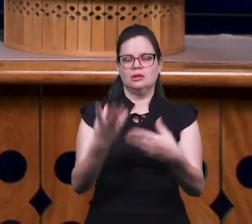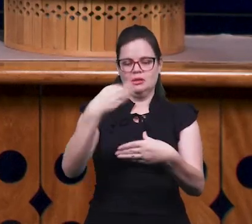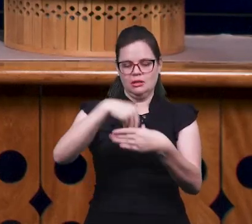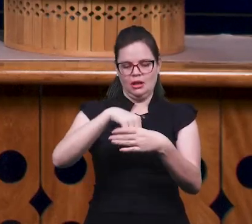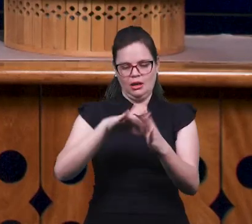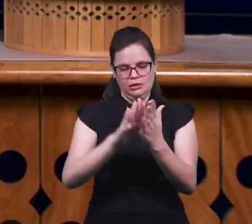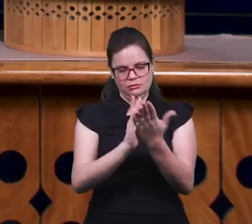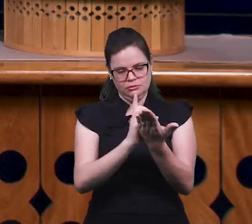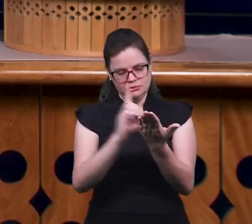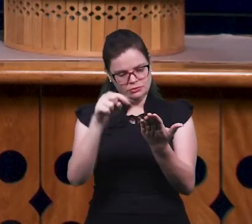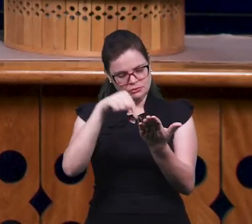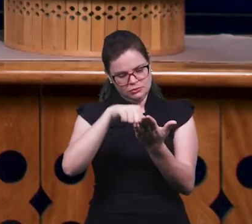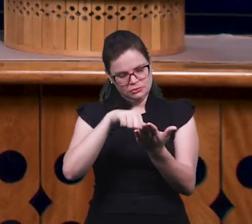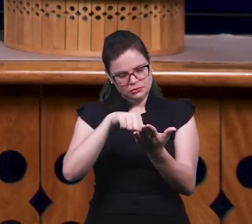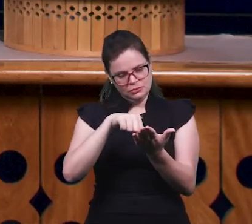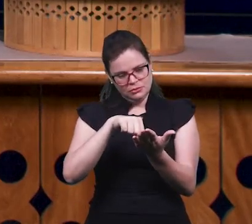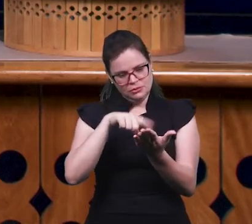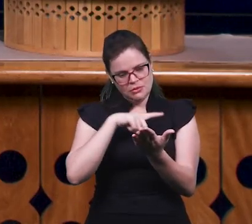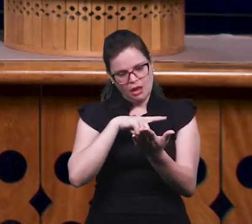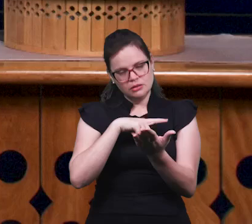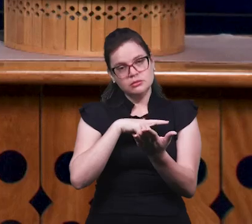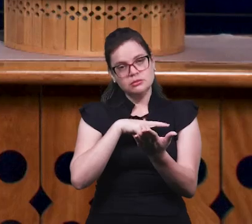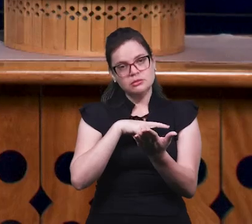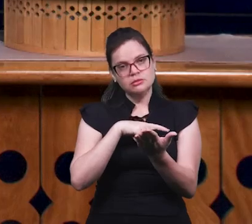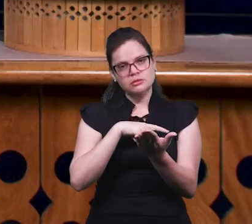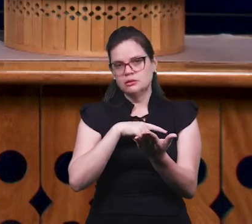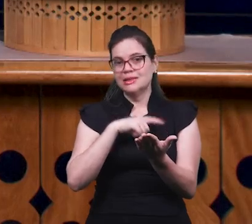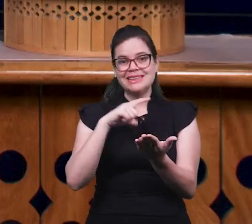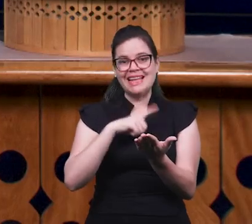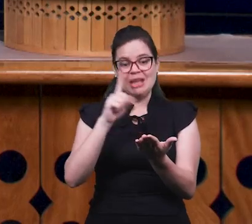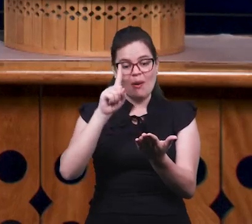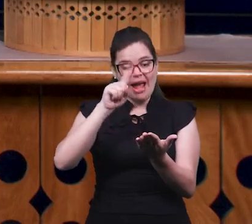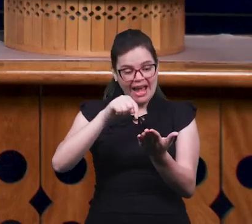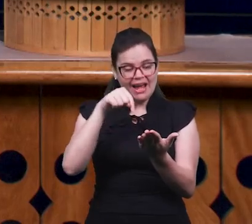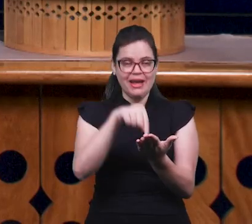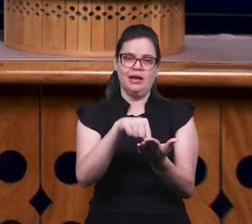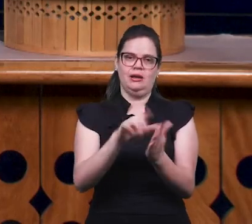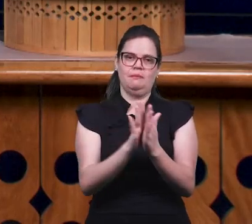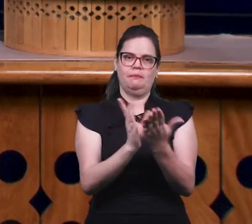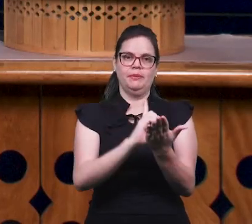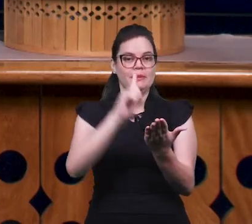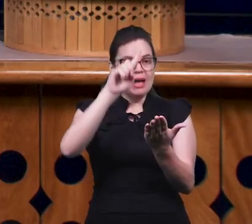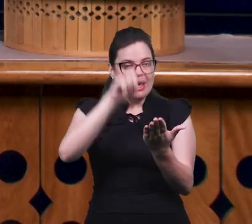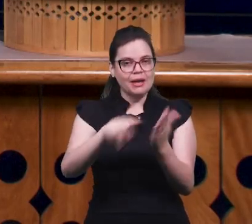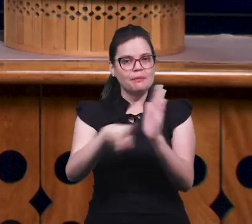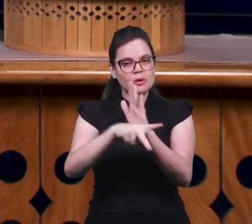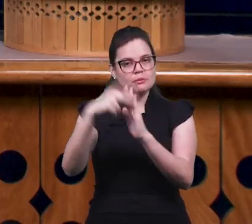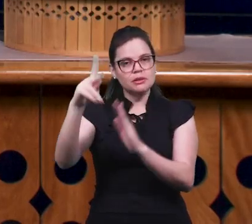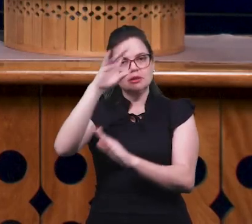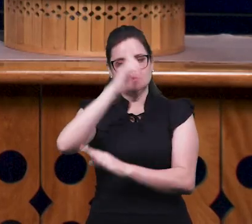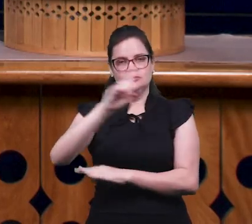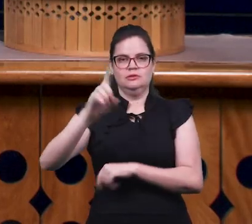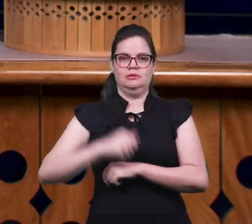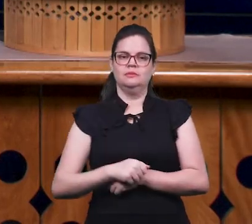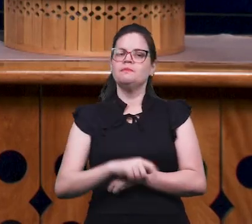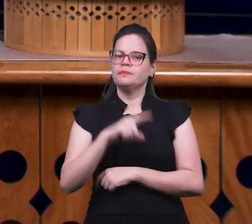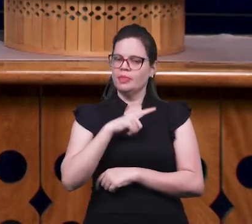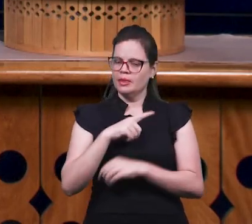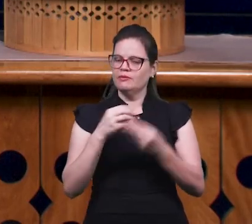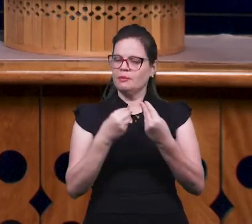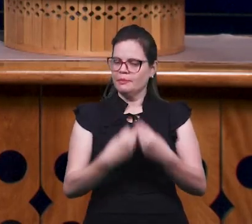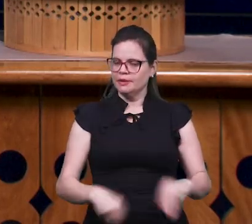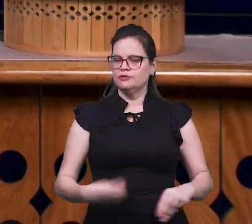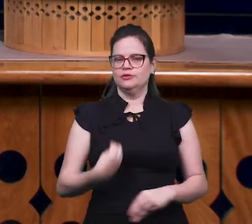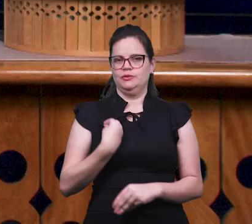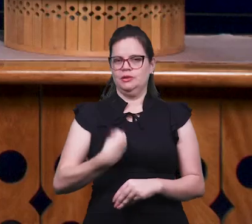não é a palavra de Deus. Então você veja só, esses homens, um homem igual Barth, ele trouxe um prejuízo tão grande para o evangelho,